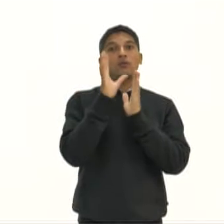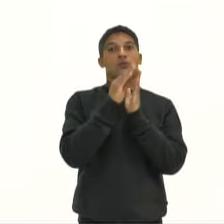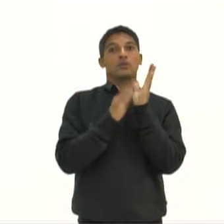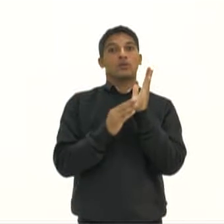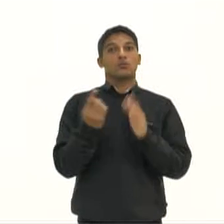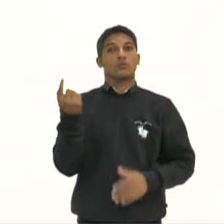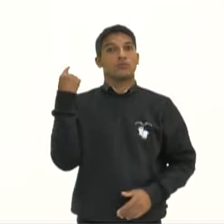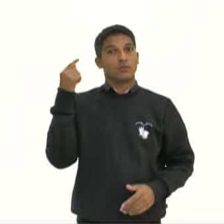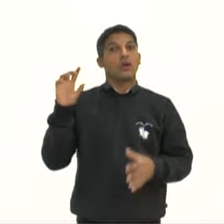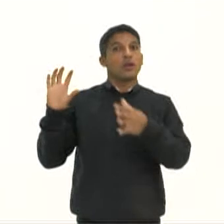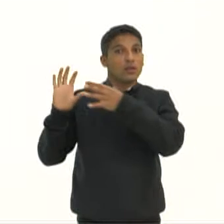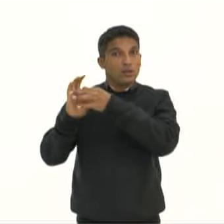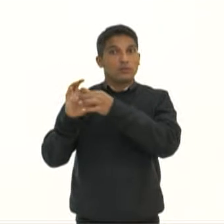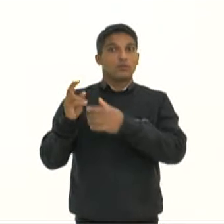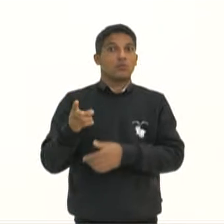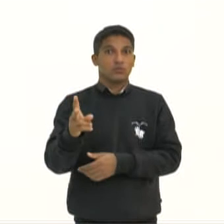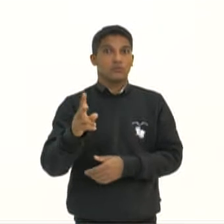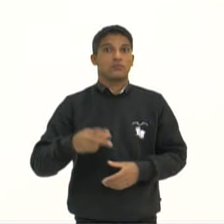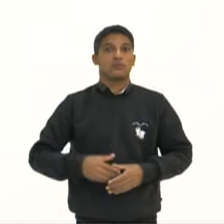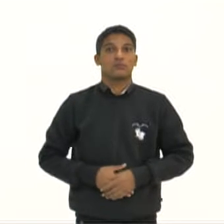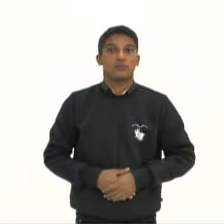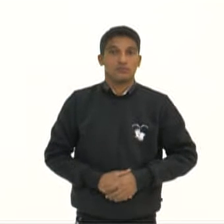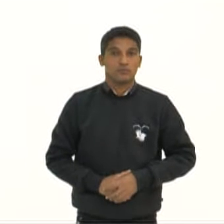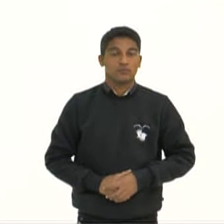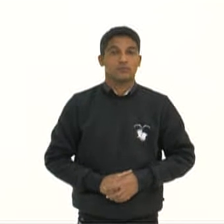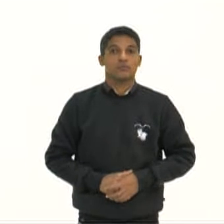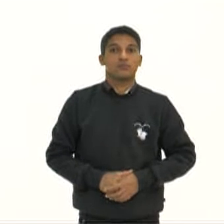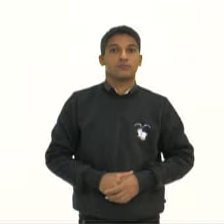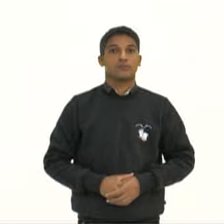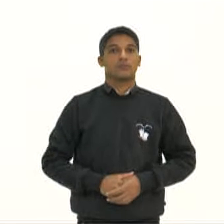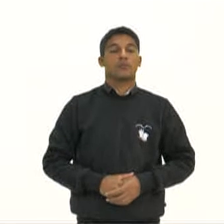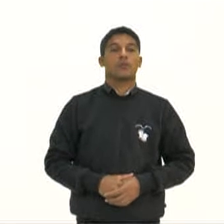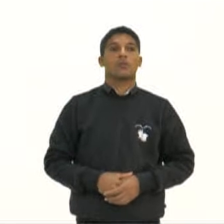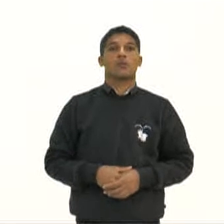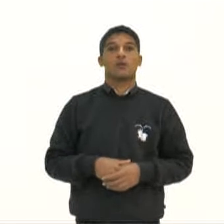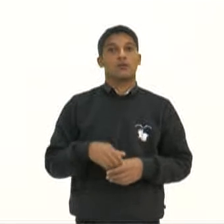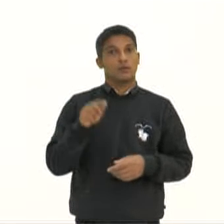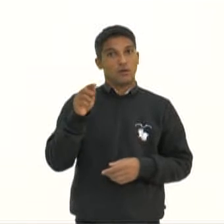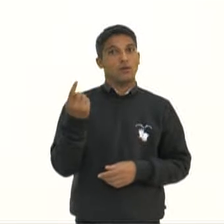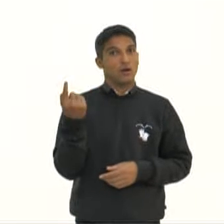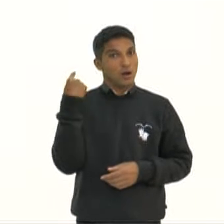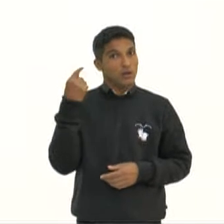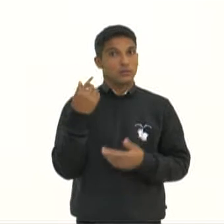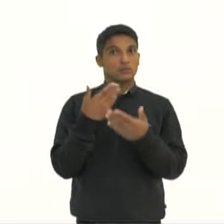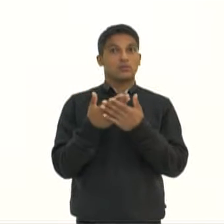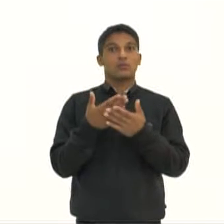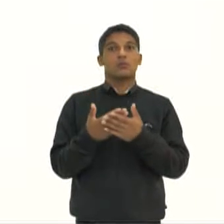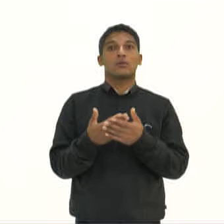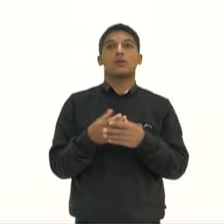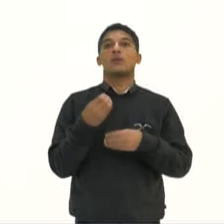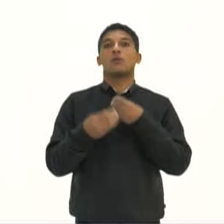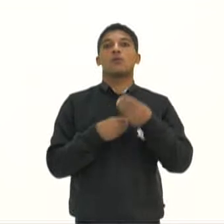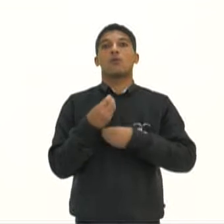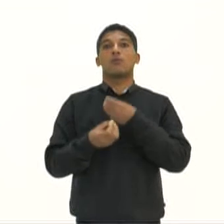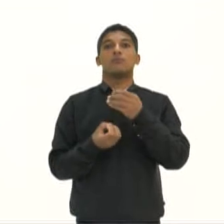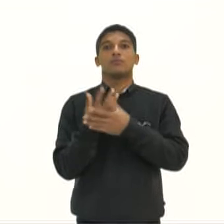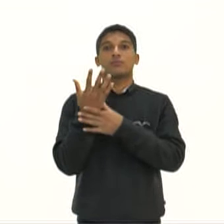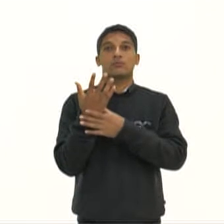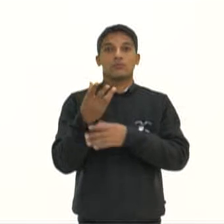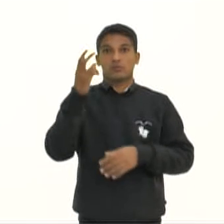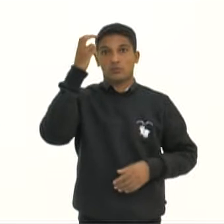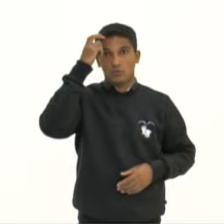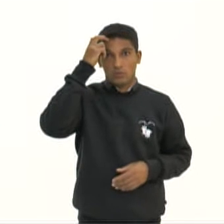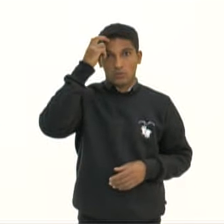anterior. Então, o que nós vimos? Nós vimos a origem da cultura árabe, como é que grupos,